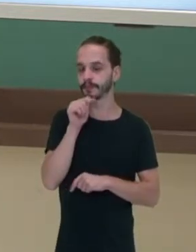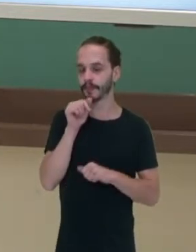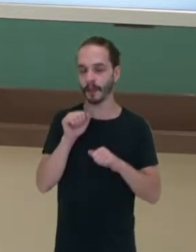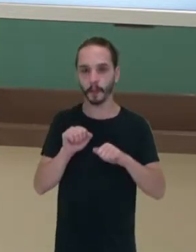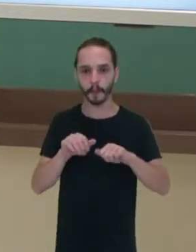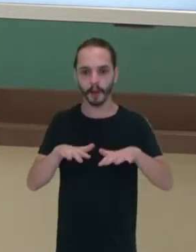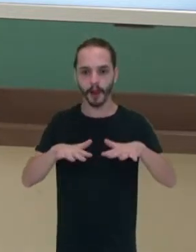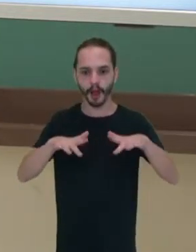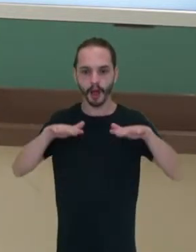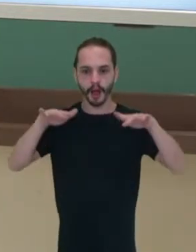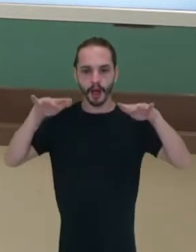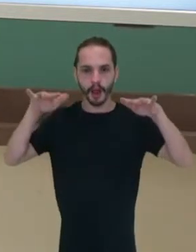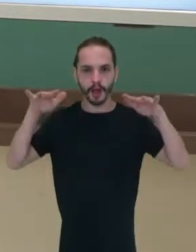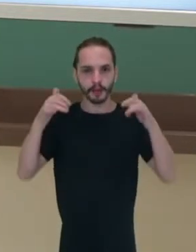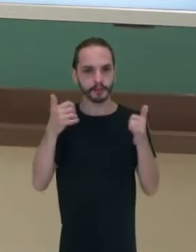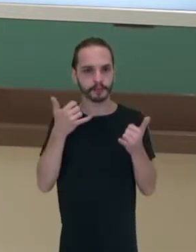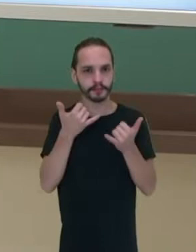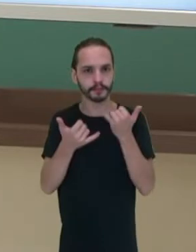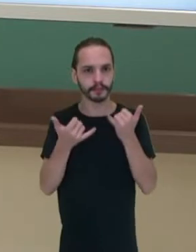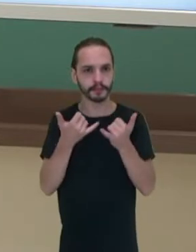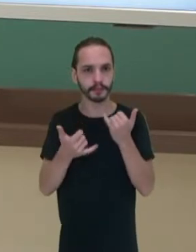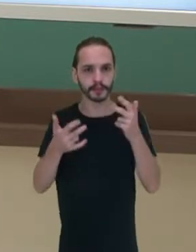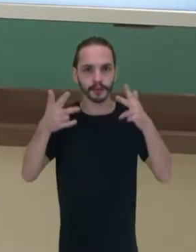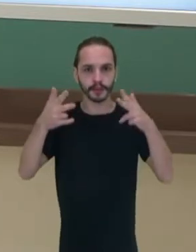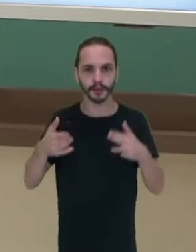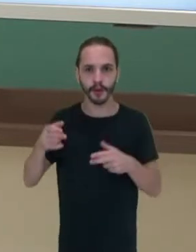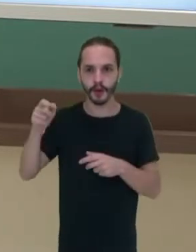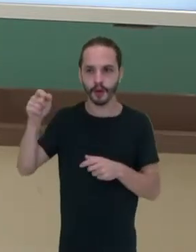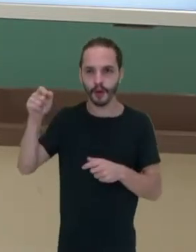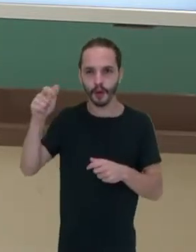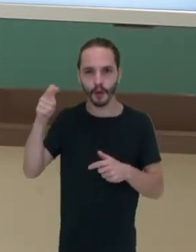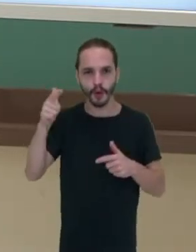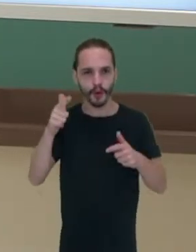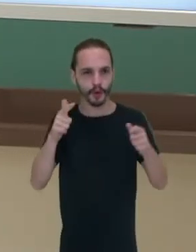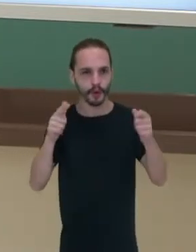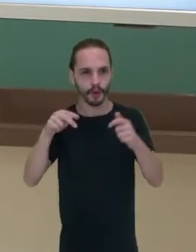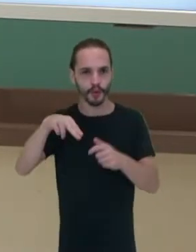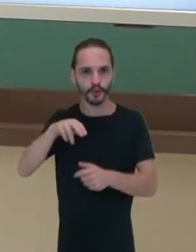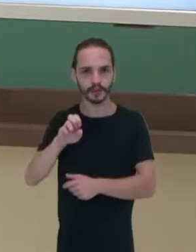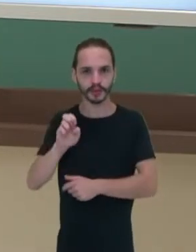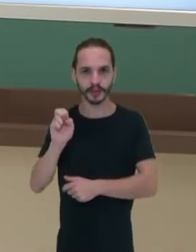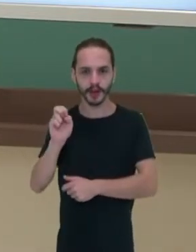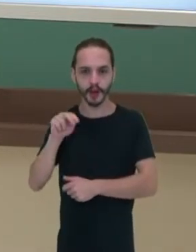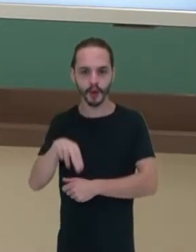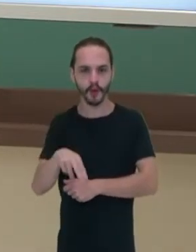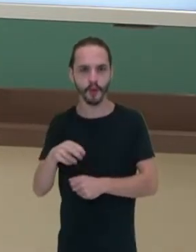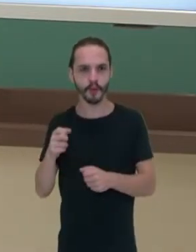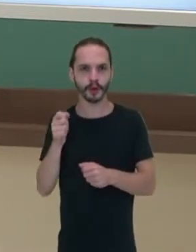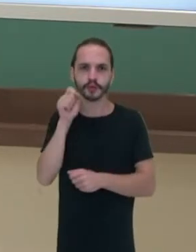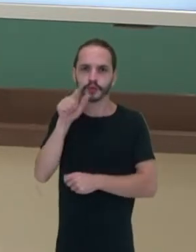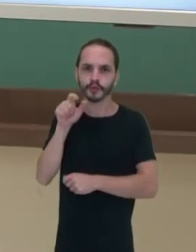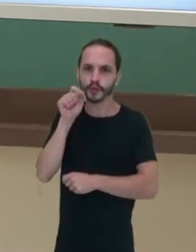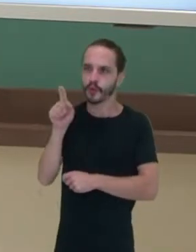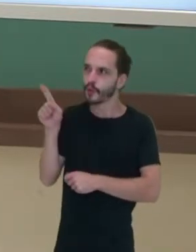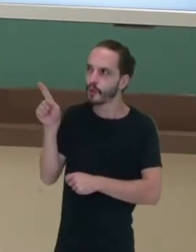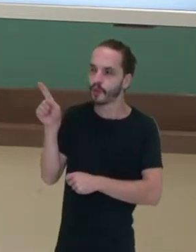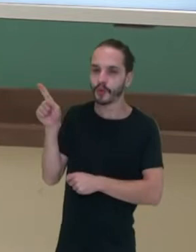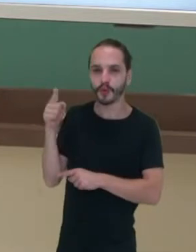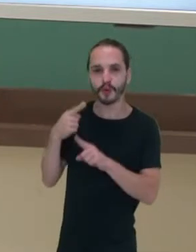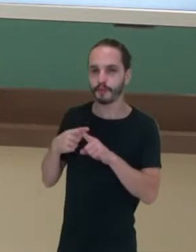brilha como se fosse luzes de neon? Olha aqui, ó, esse azul aqui. Por que ela está